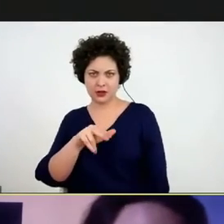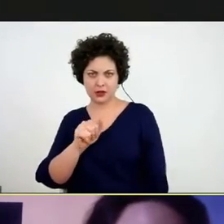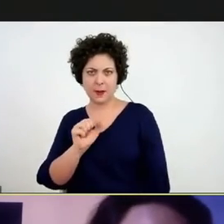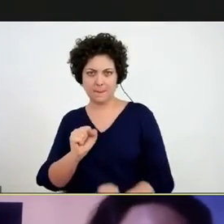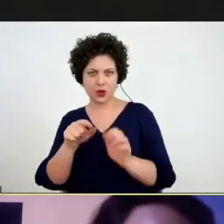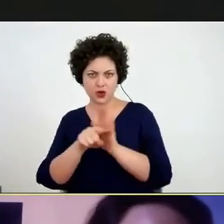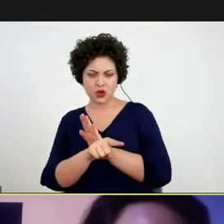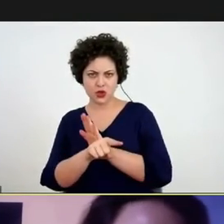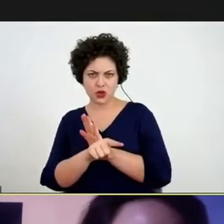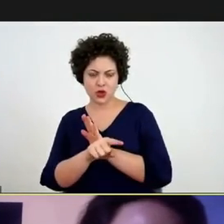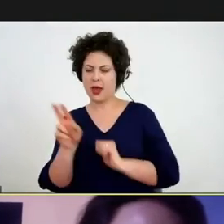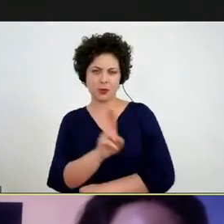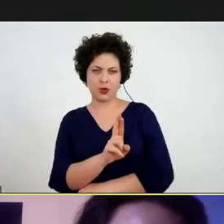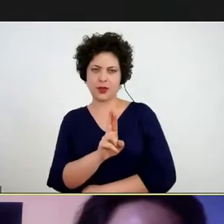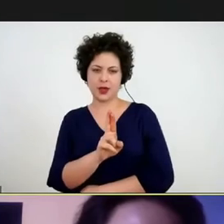Adriana faz realmente né,